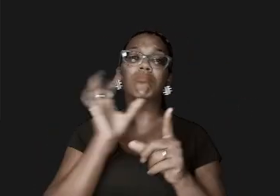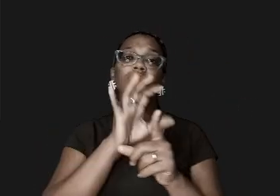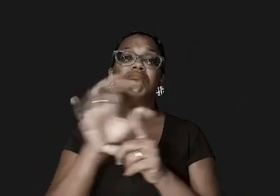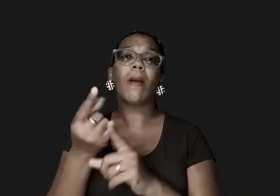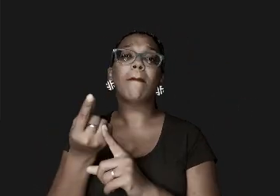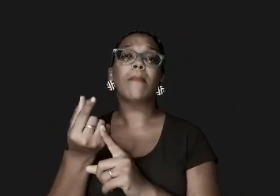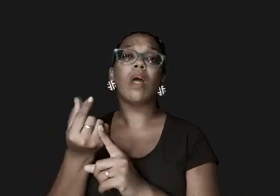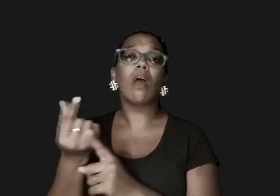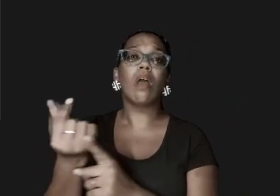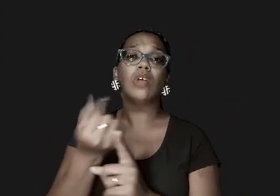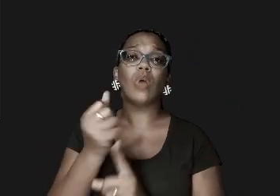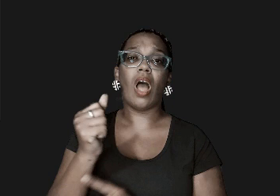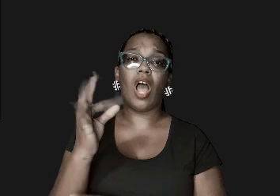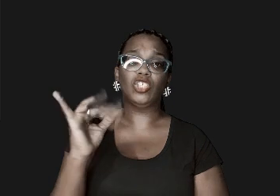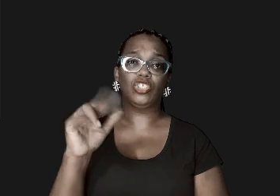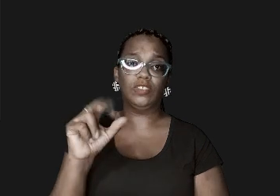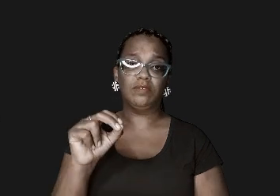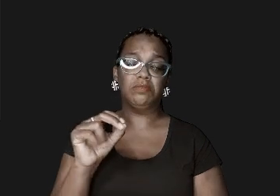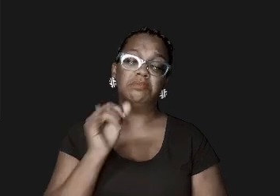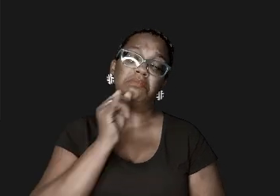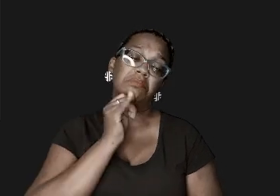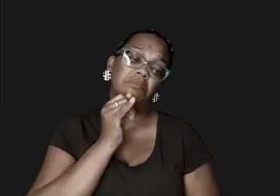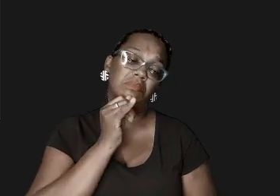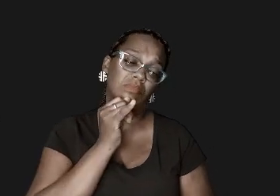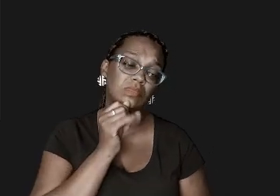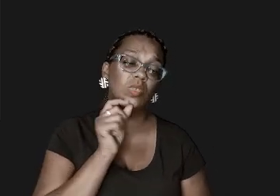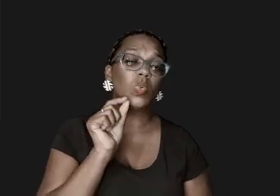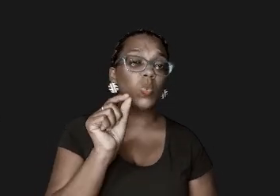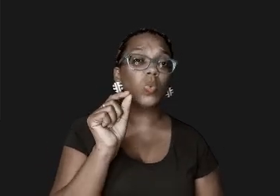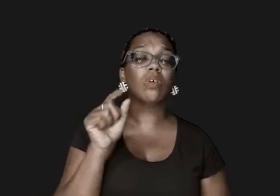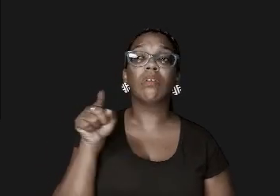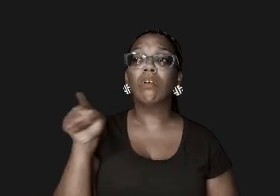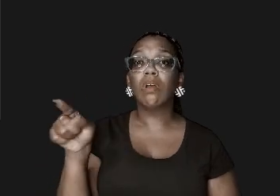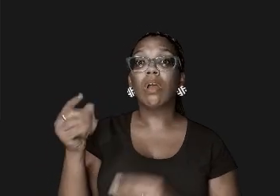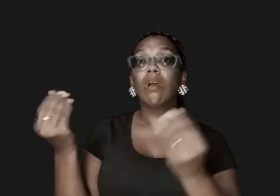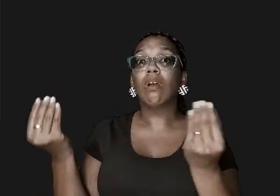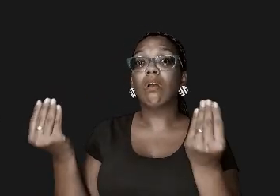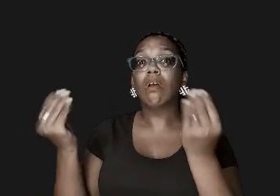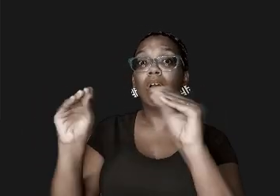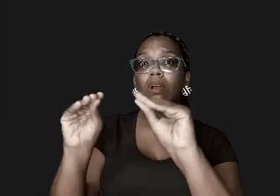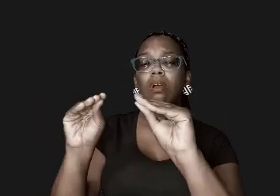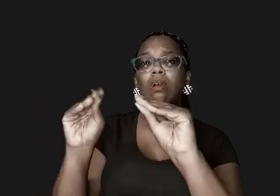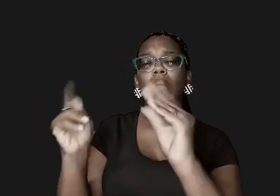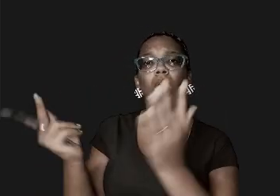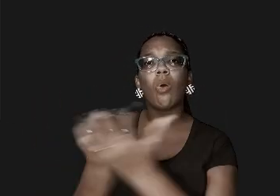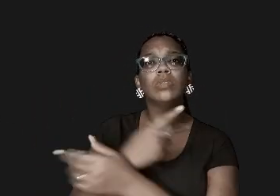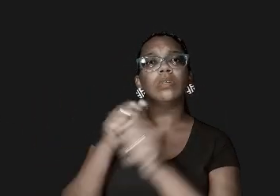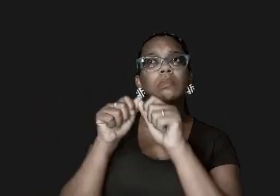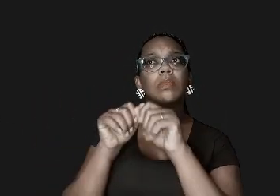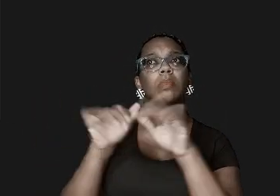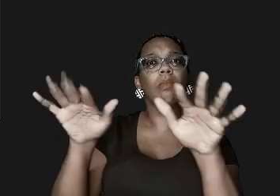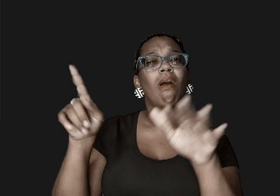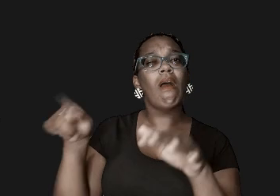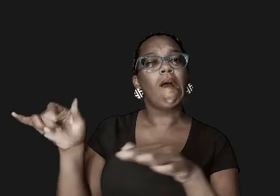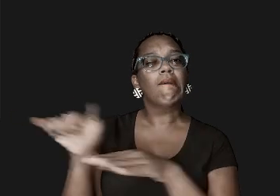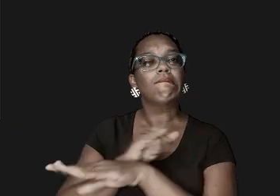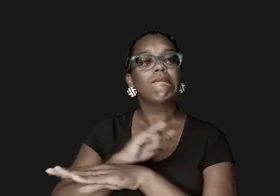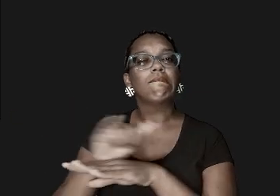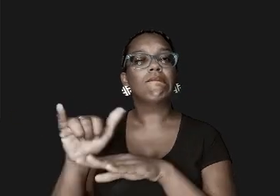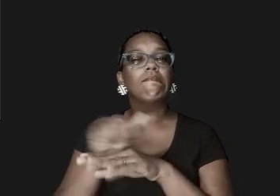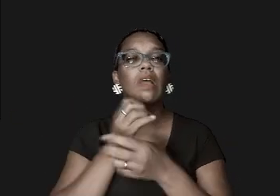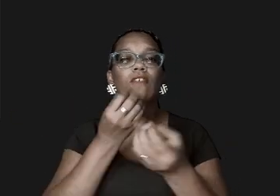para influir a decisão de investimento do investidor ou para incluir a própria cotação de preço de um ativo então